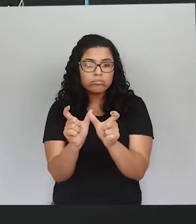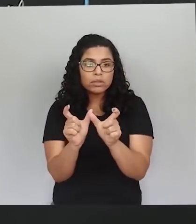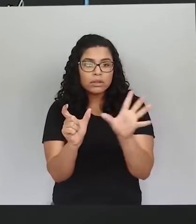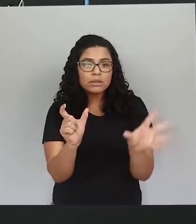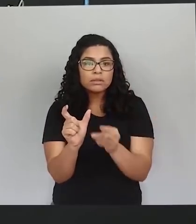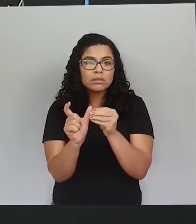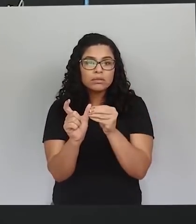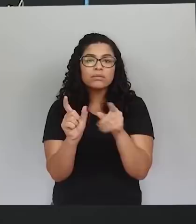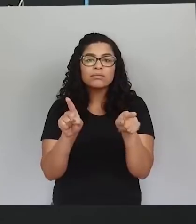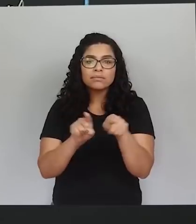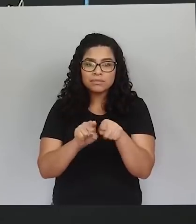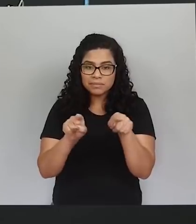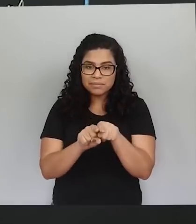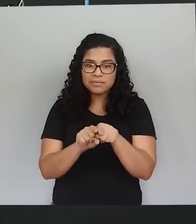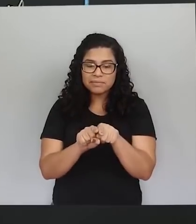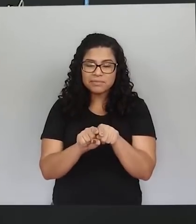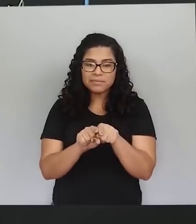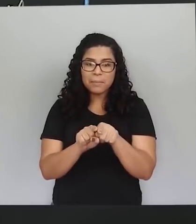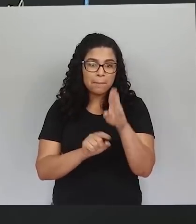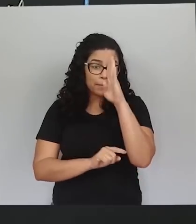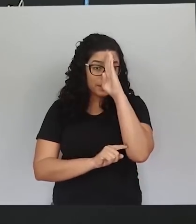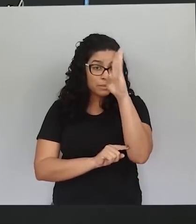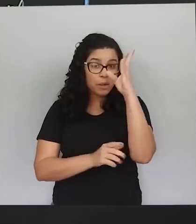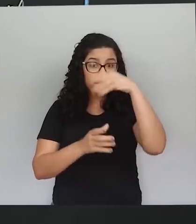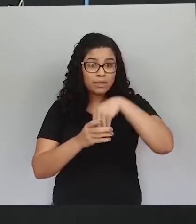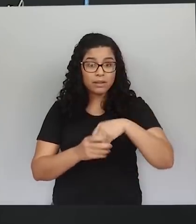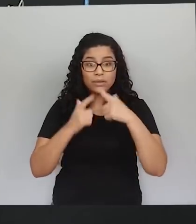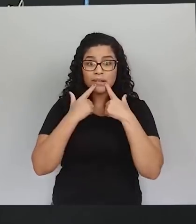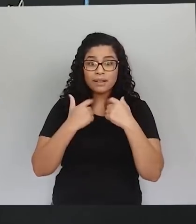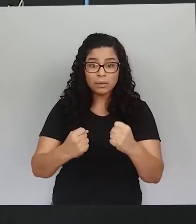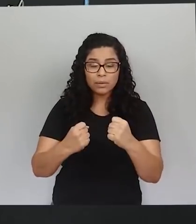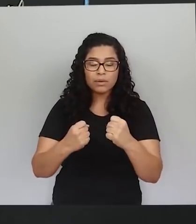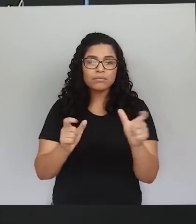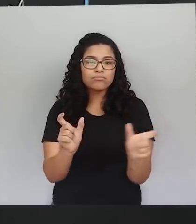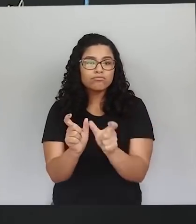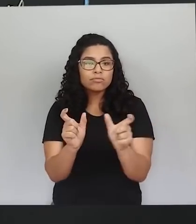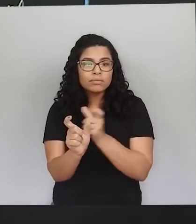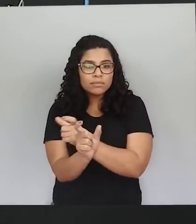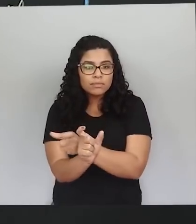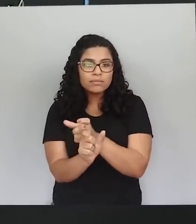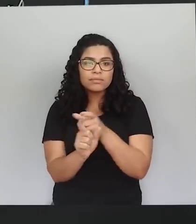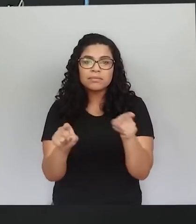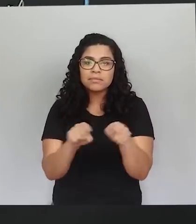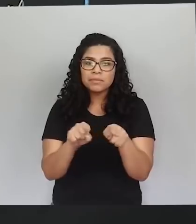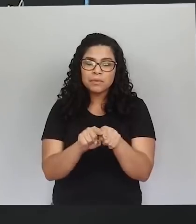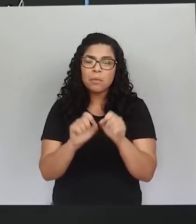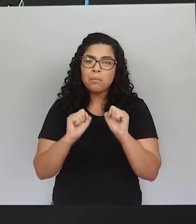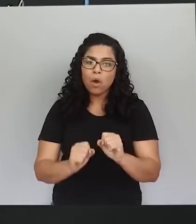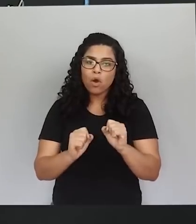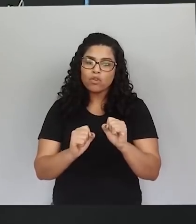a fundação me trouxe ao trabalho. E hoje eu trabalho com massoterapia.